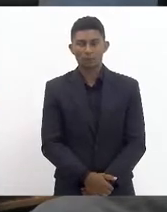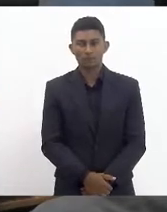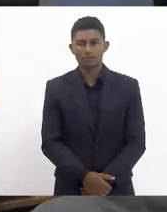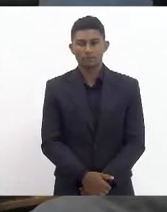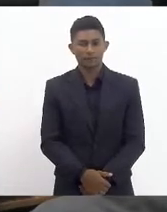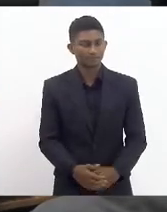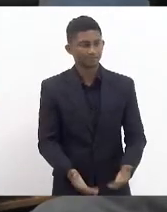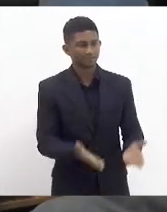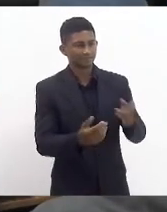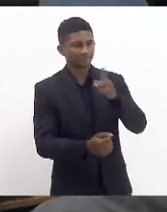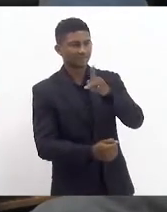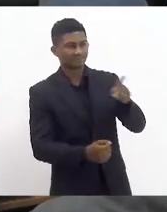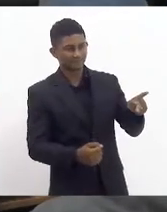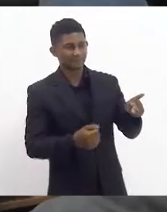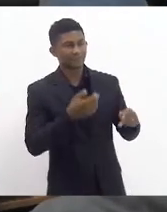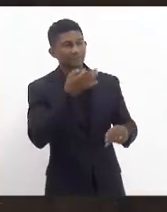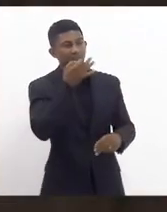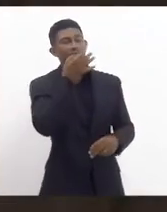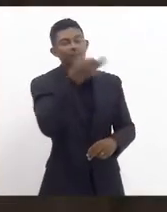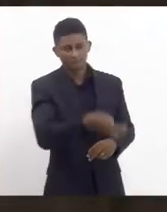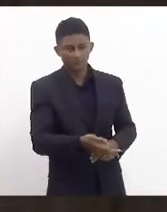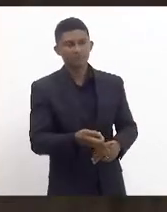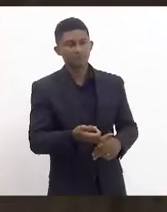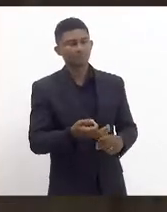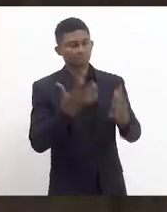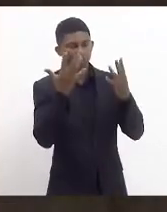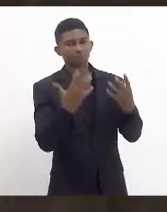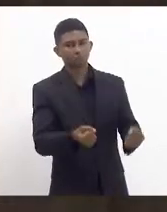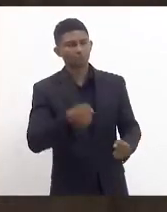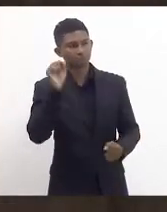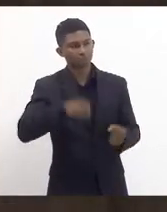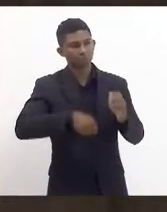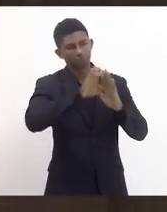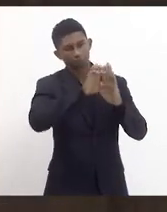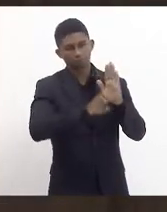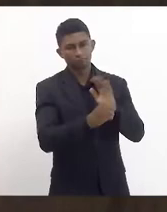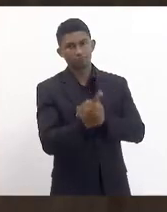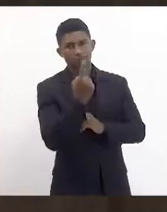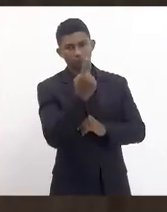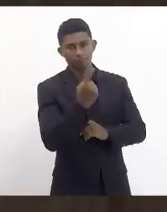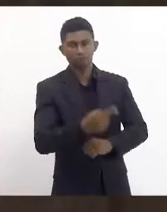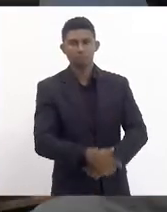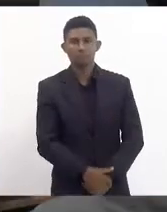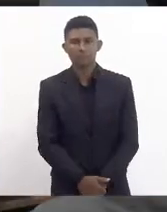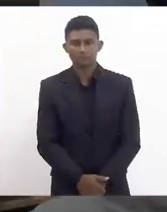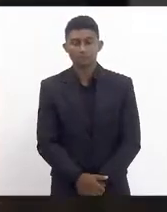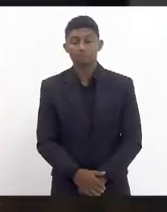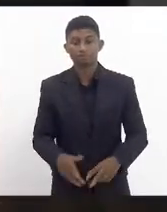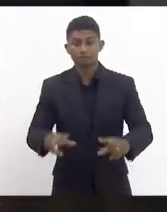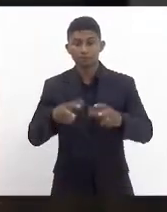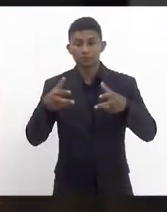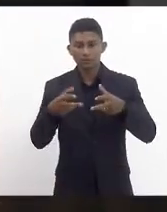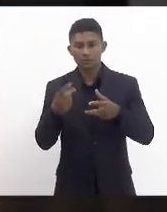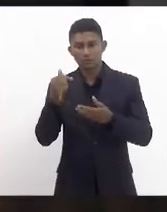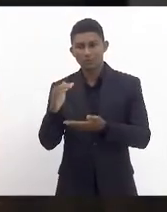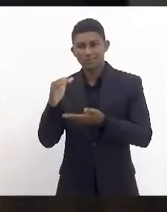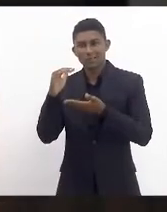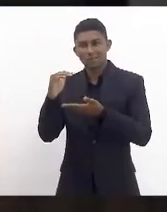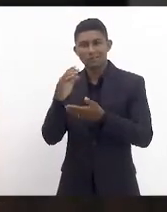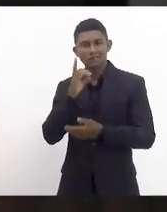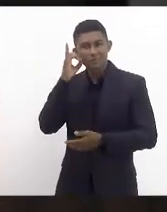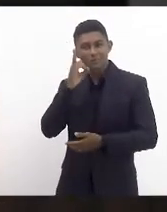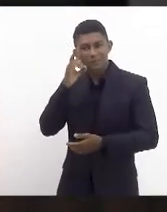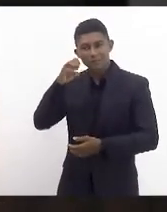Senhor presidente, o parecer no mérito é favorável à emenda 1, que é a única emenda apresentada. Pela Comissão de Orçamento, deputado